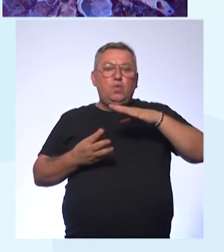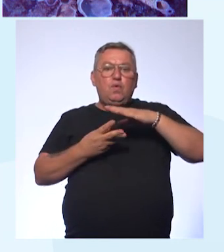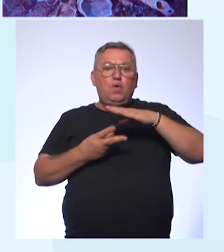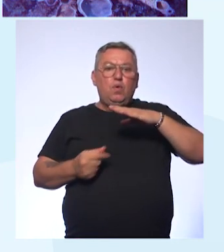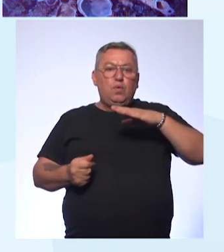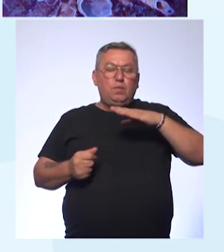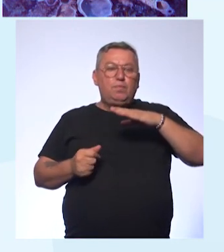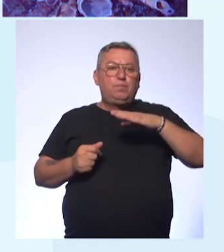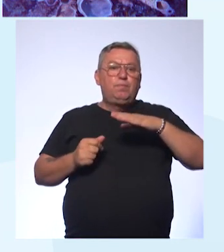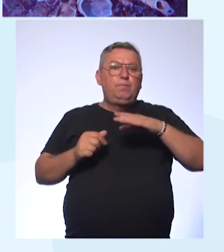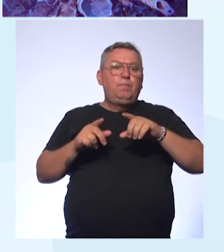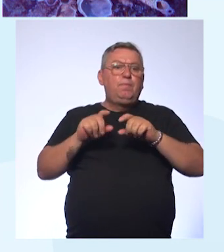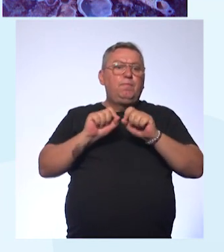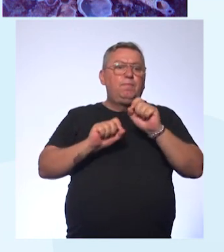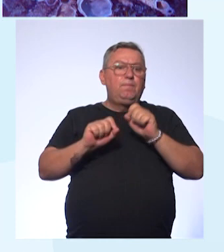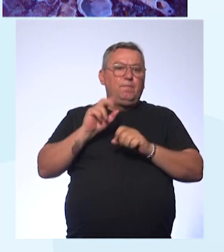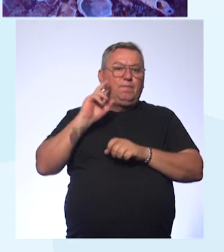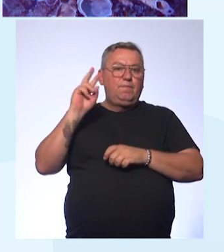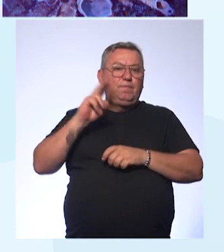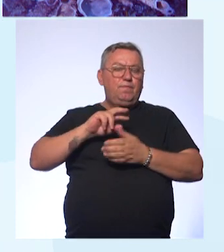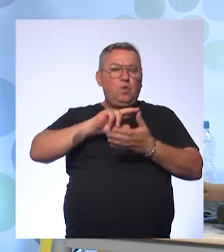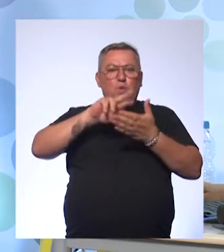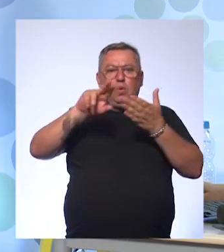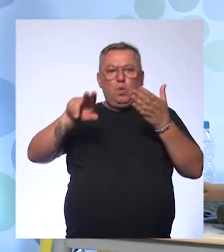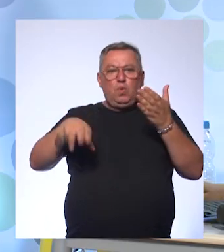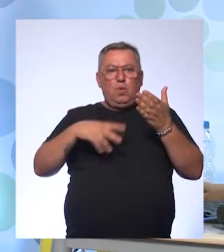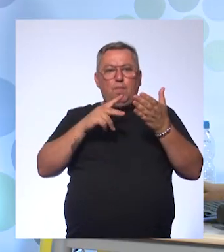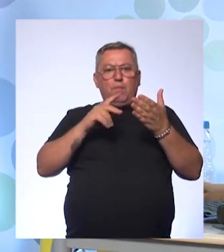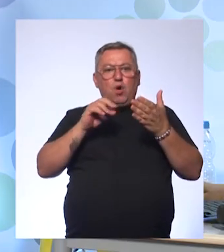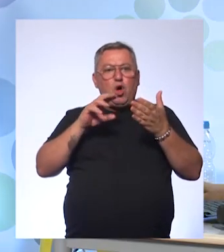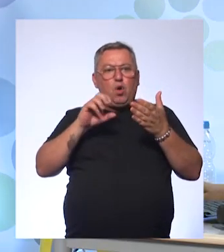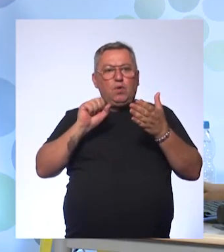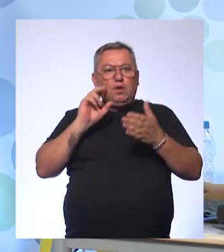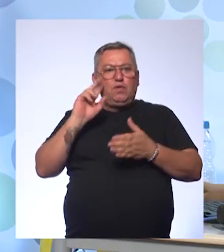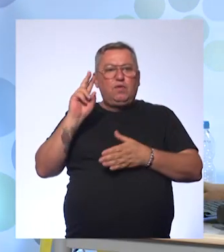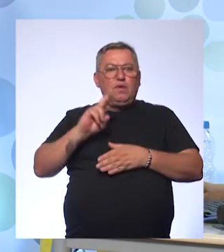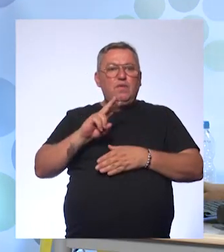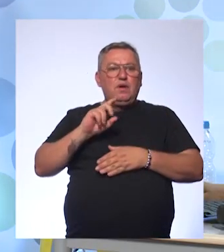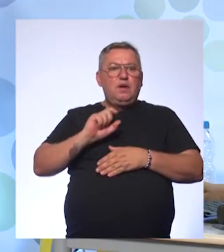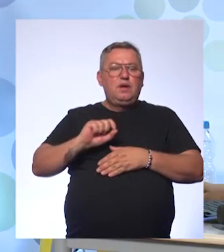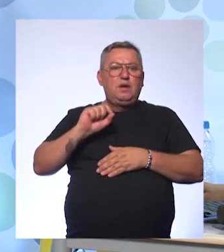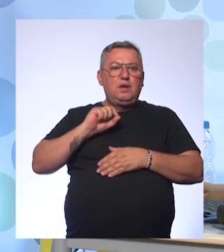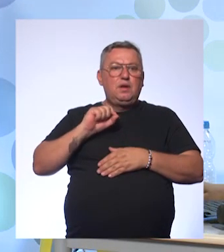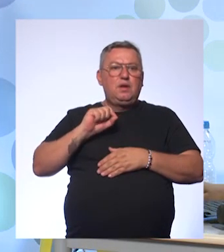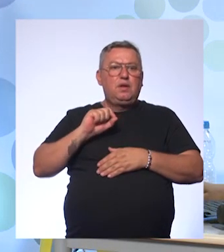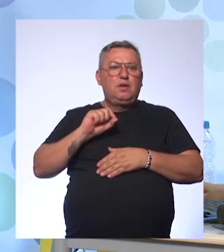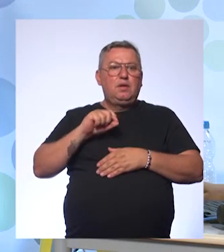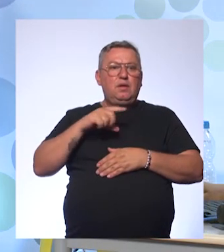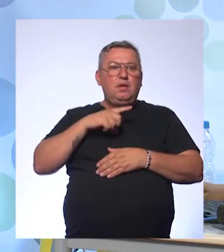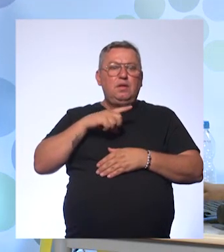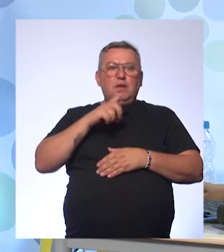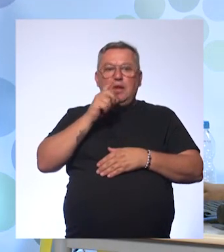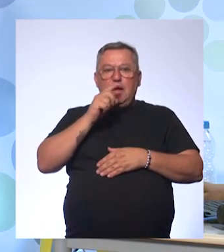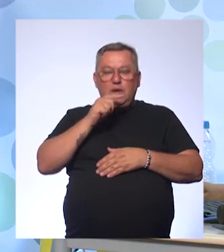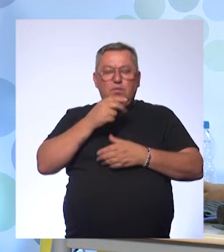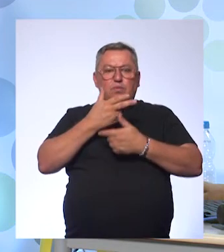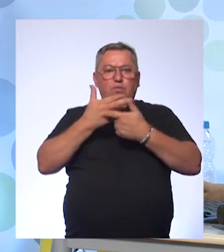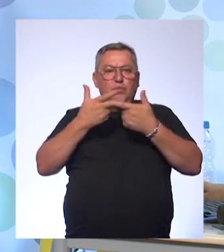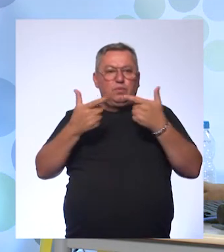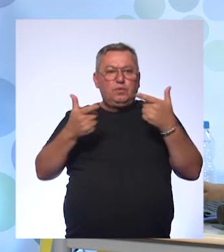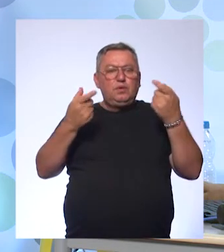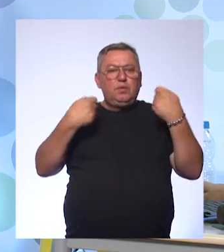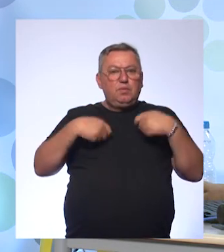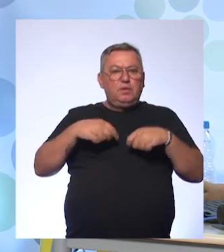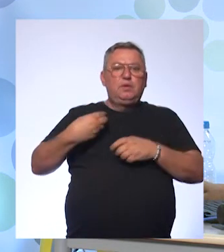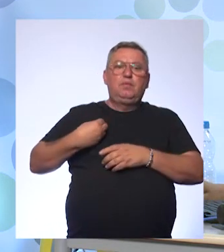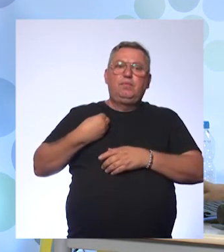de poros. Então, é justamente por esses poros que a gente vai ver, né, que entra ali a água com os nutrientes,